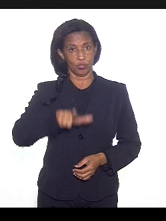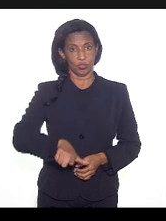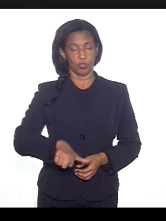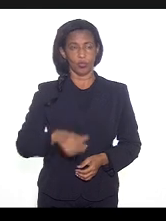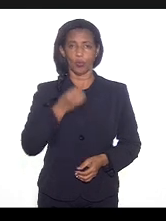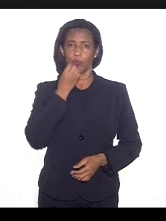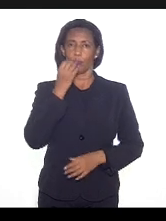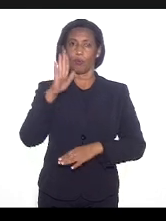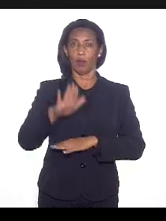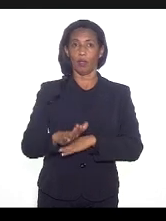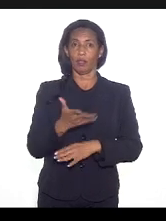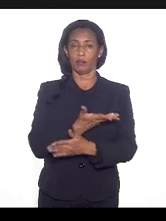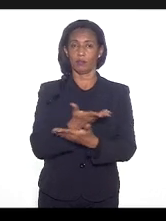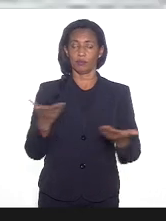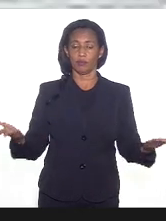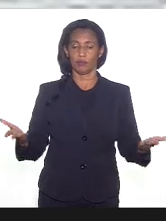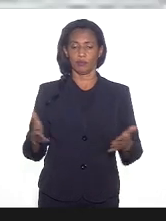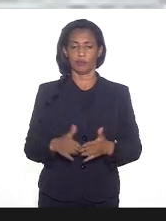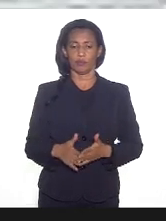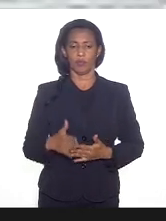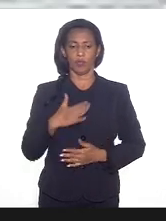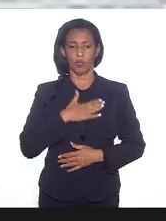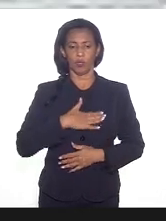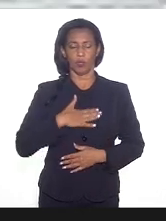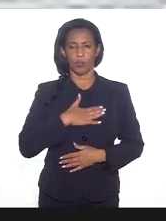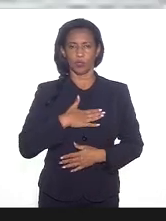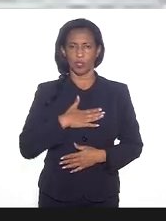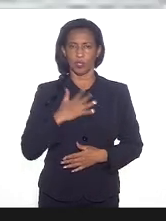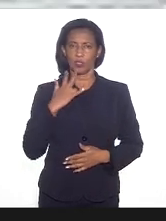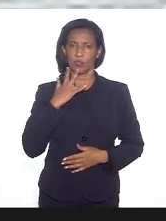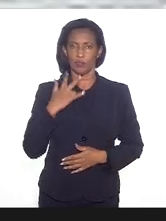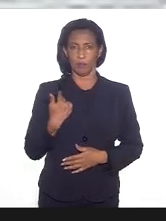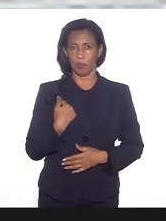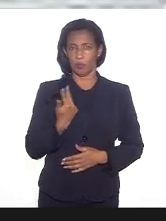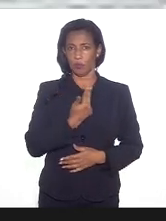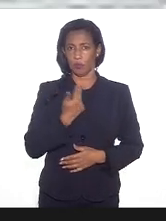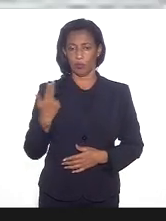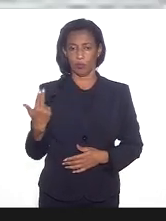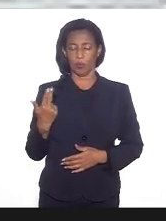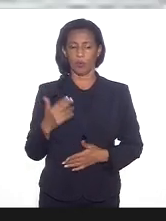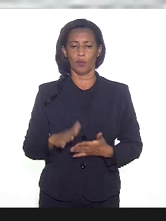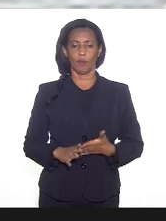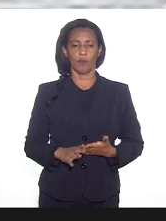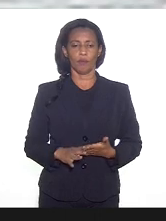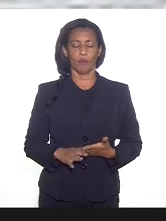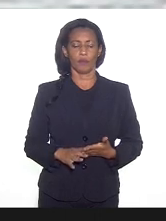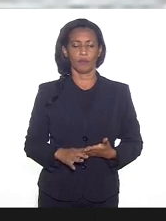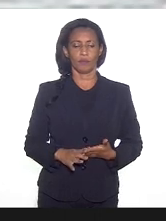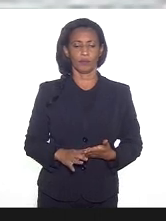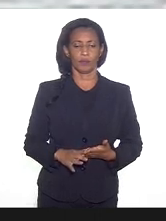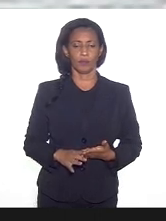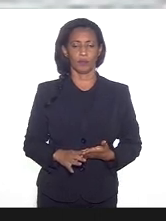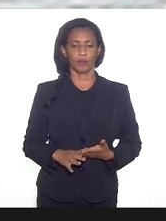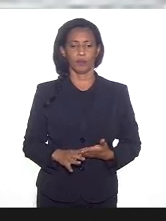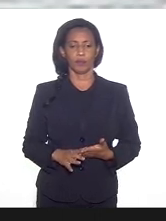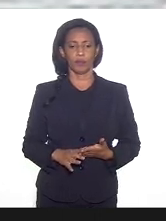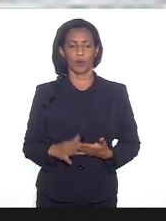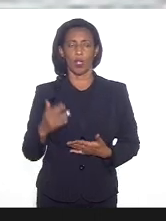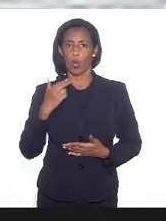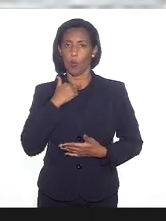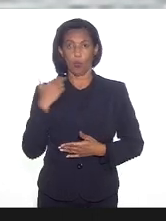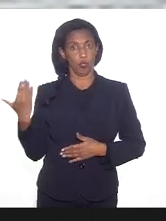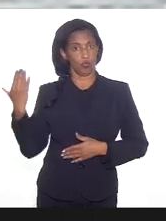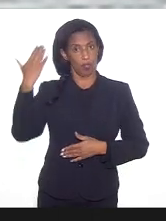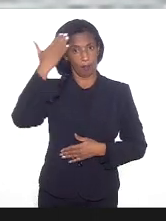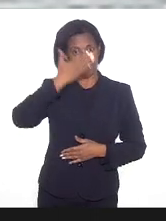boa tarde a todos. Eu gostaria de deixar registrado em meu nome, em nome do Ari Paiva, que não pode estar presente